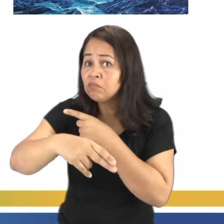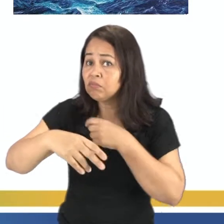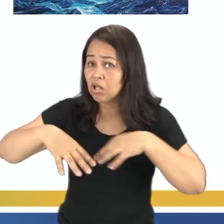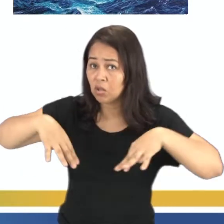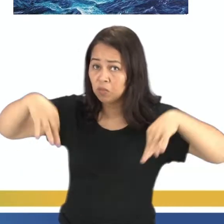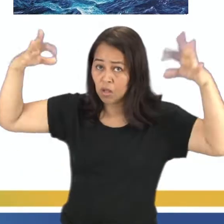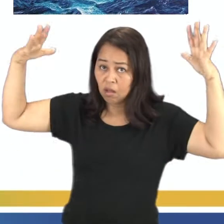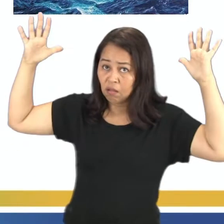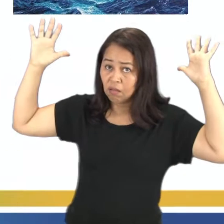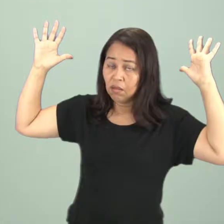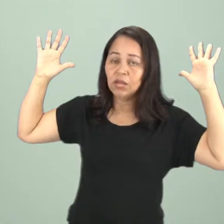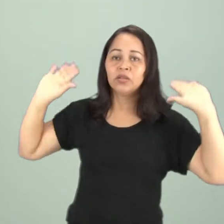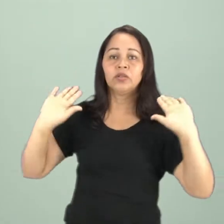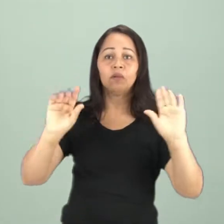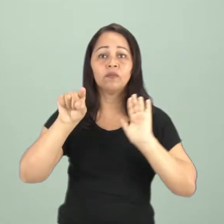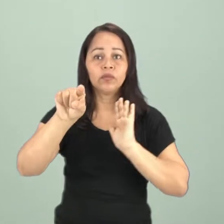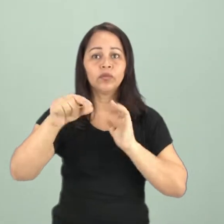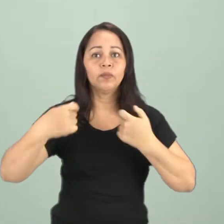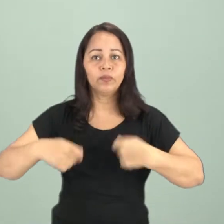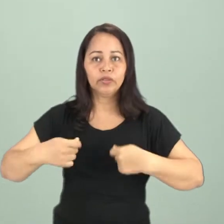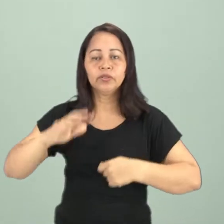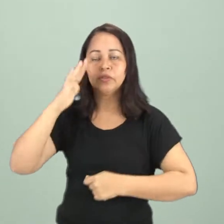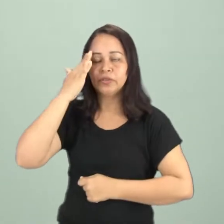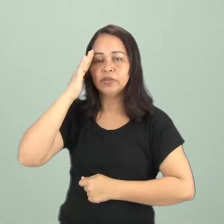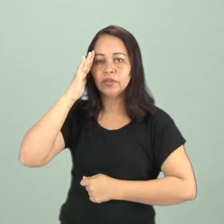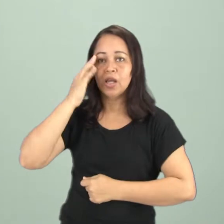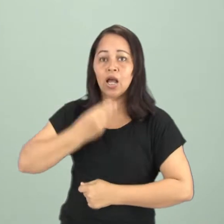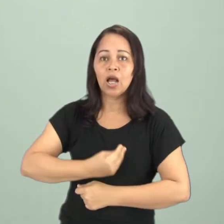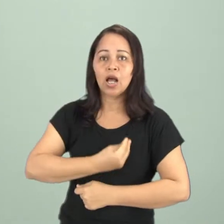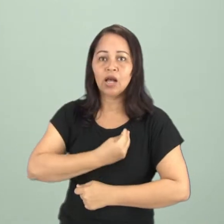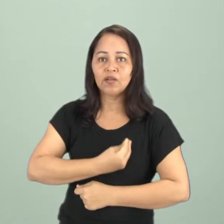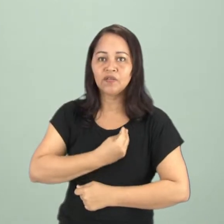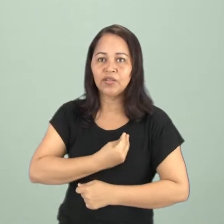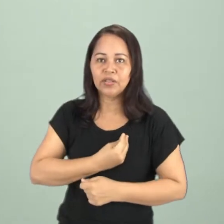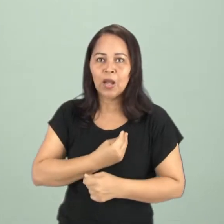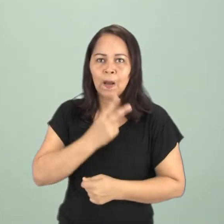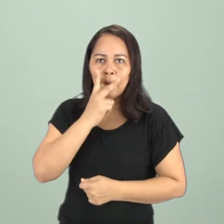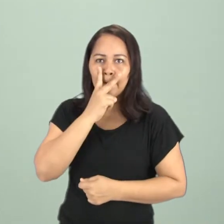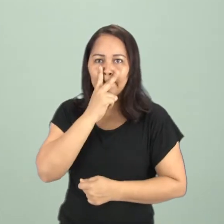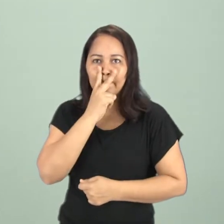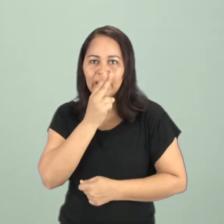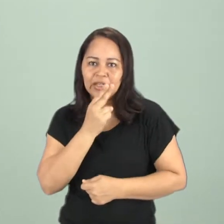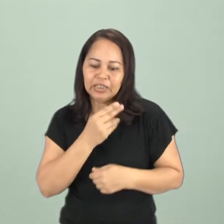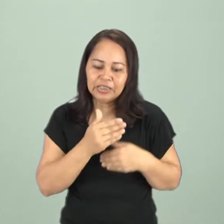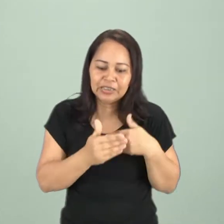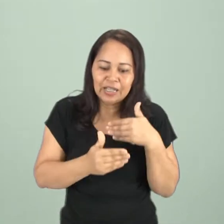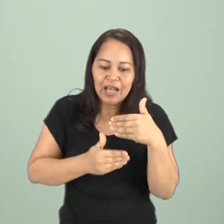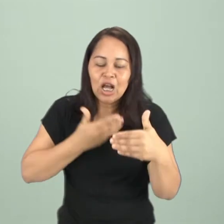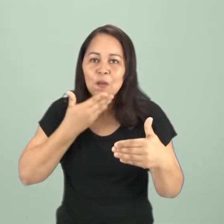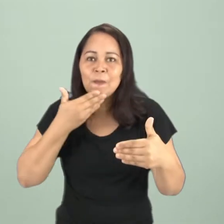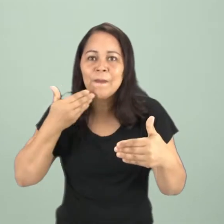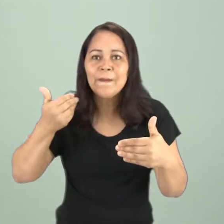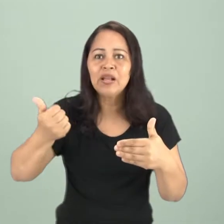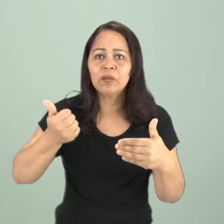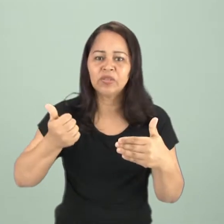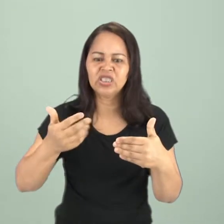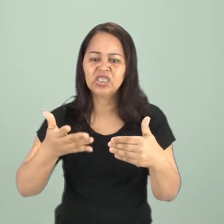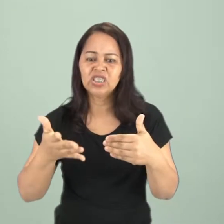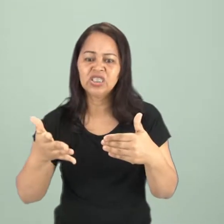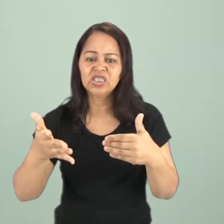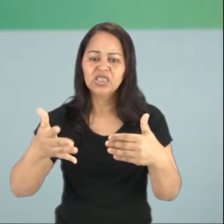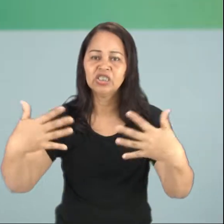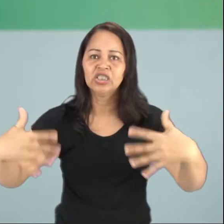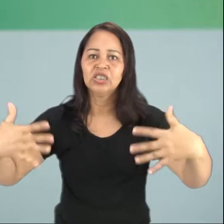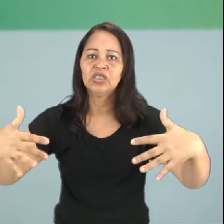nós devemos entender que é o que nós falamos na nossa primeira aula. A vida pode ser doce, mas ela não é algodão doce. Então, por mais que você consiga